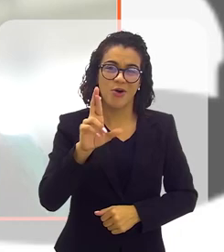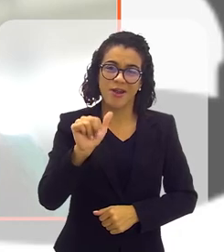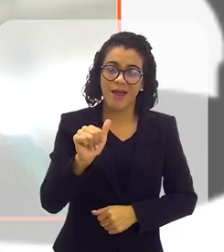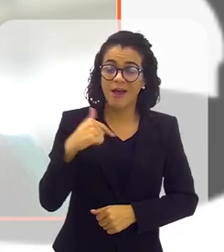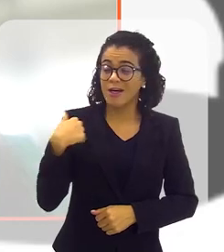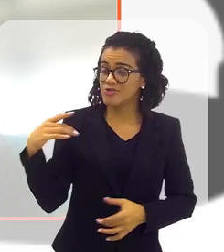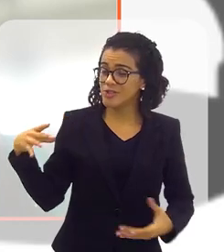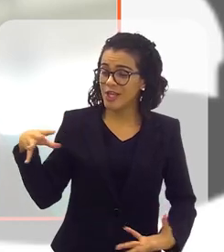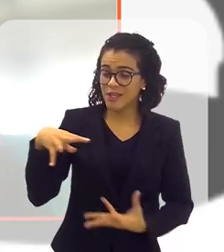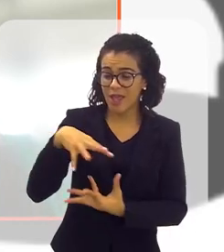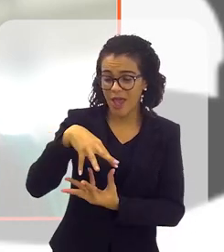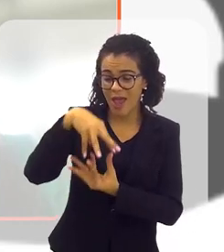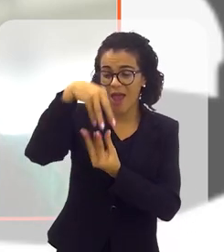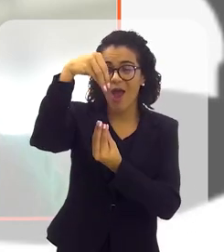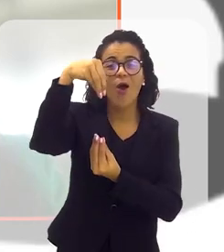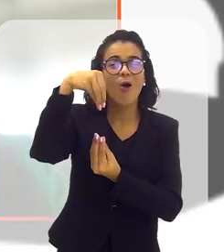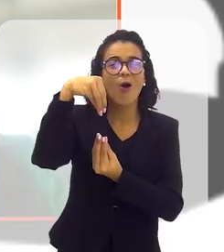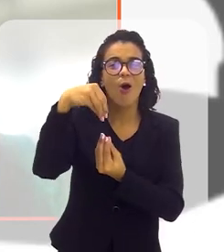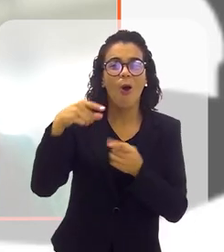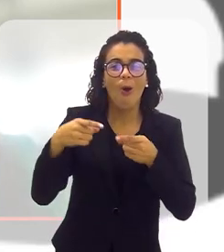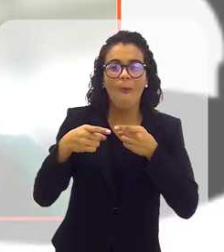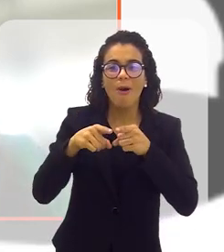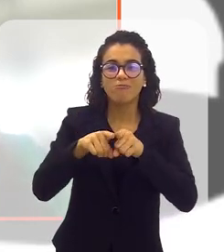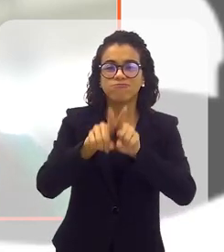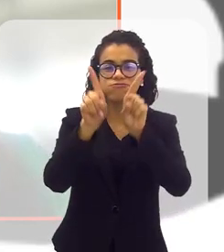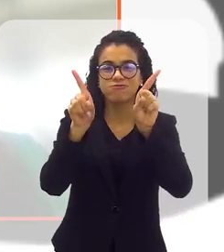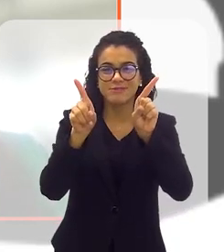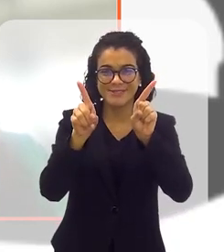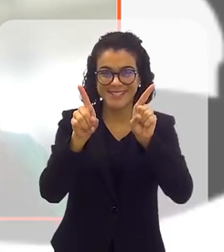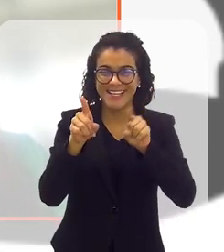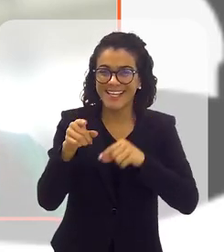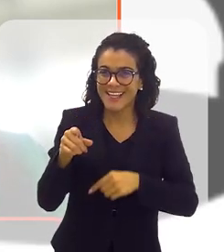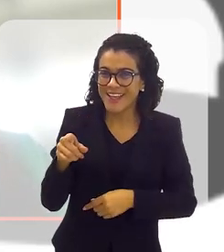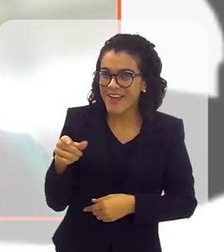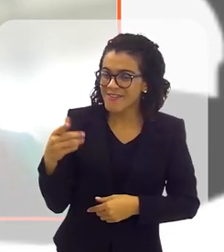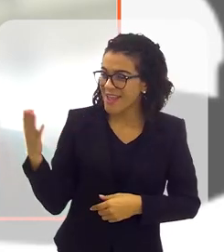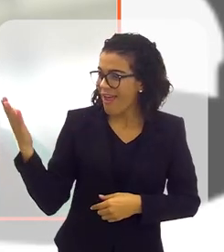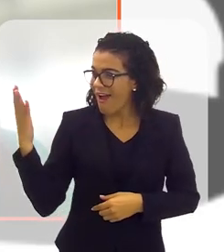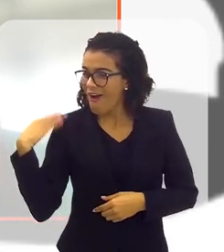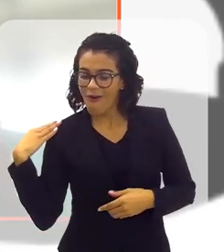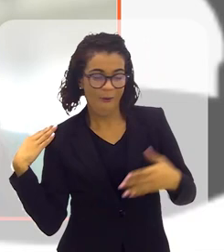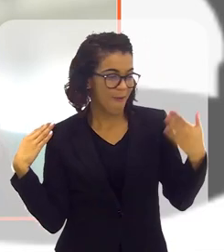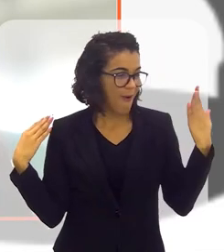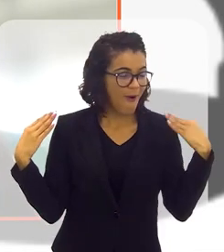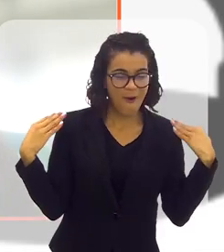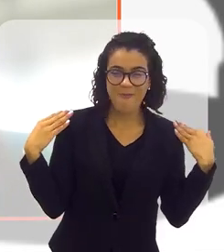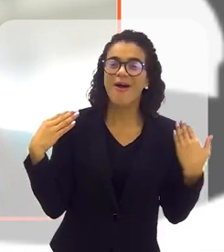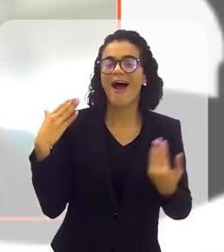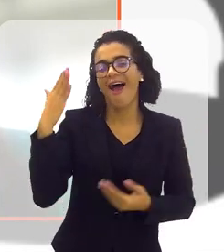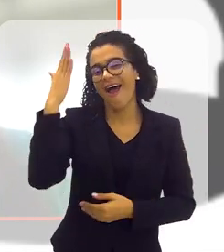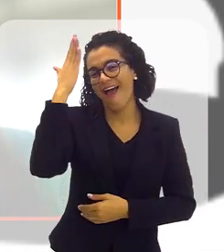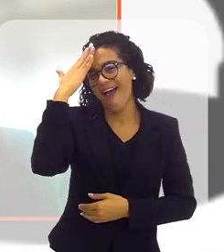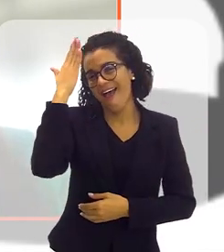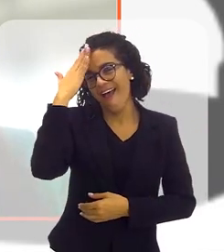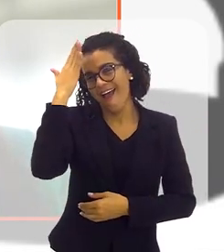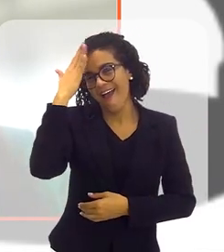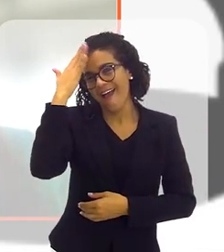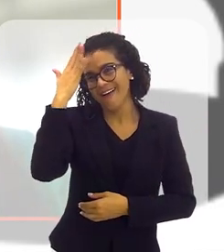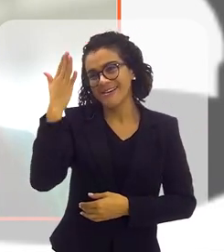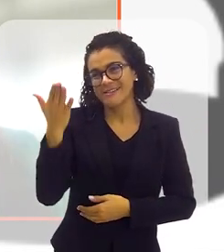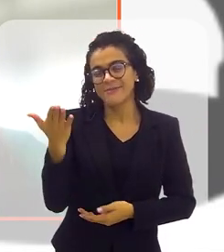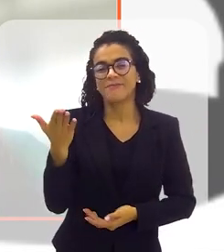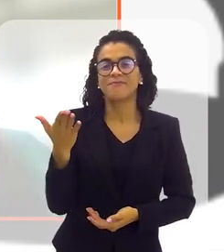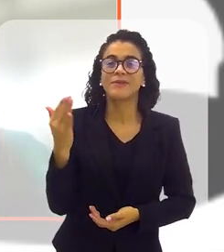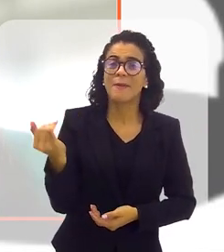gente virou meio alma gêmea nesse trabalho. Vocês Verdade. caminham ombro a ombro, né, Débora? E eu também sei que existem